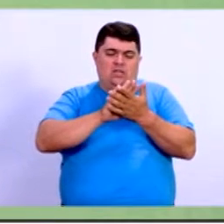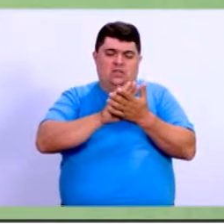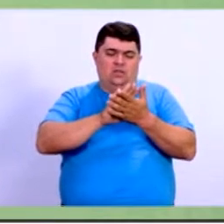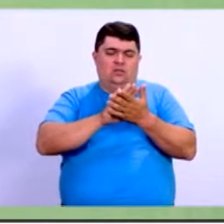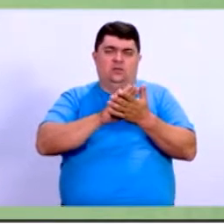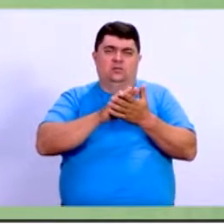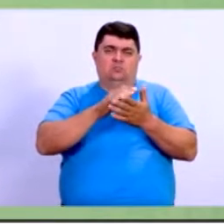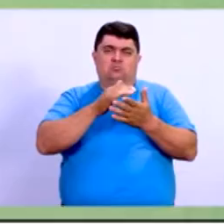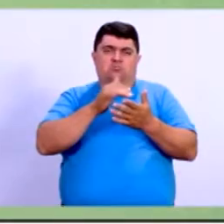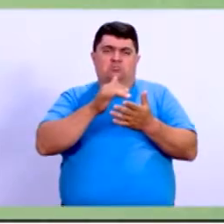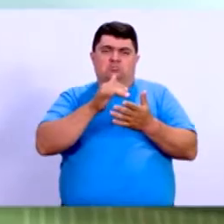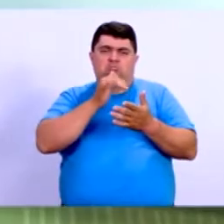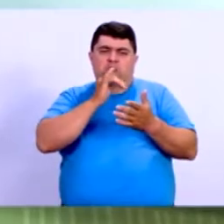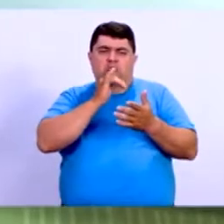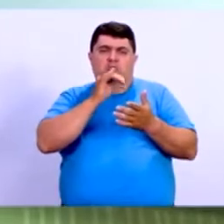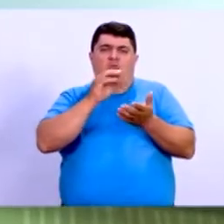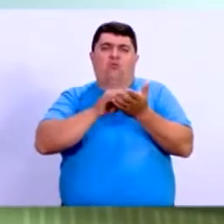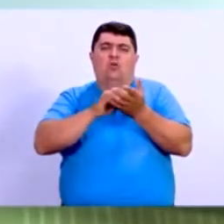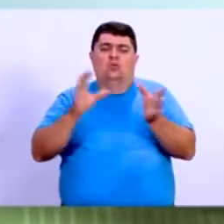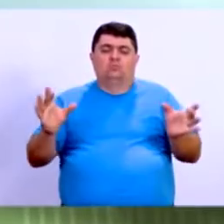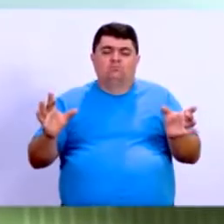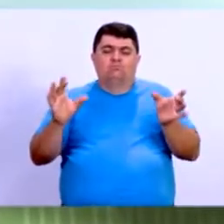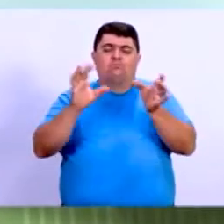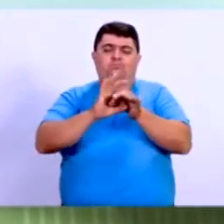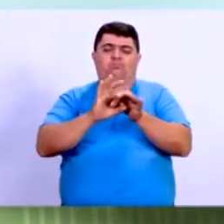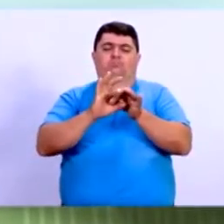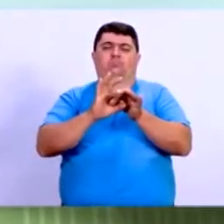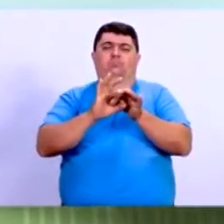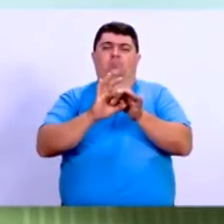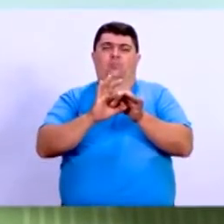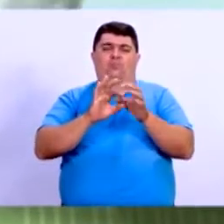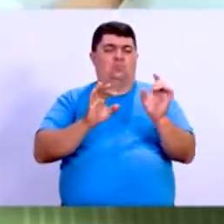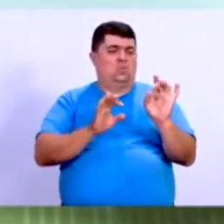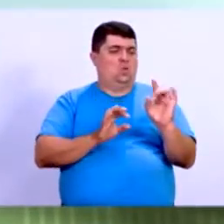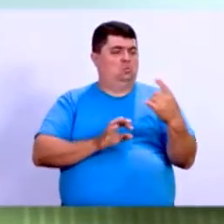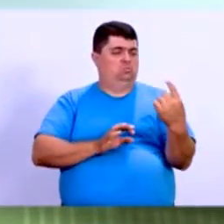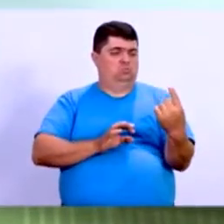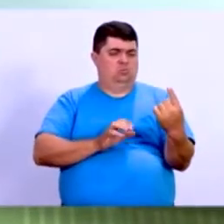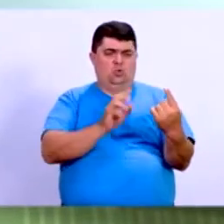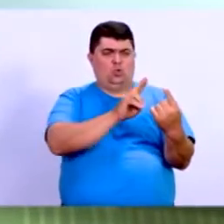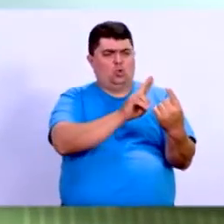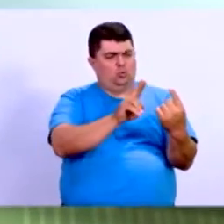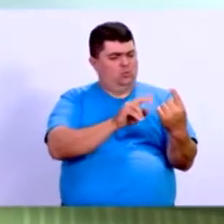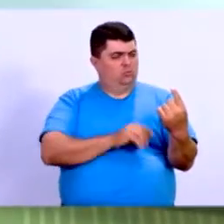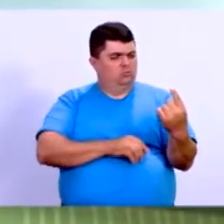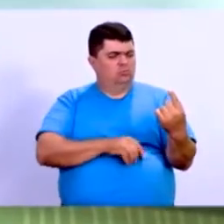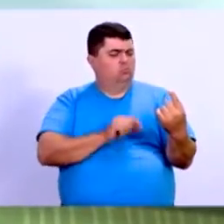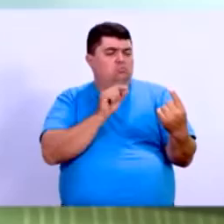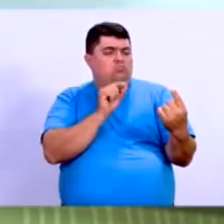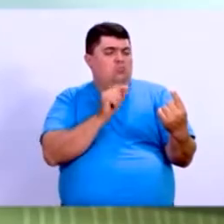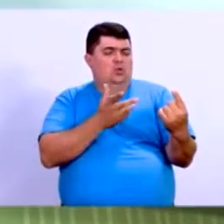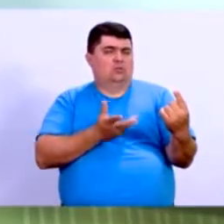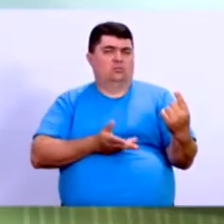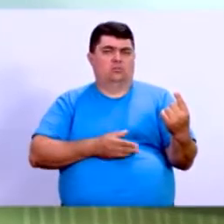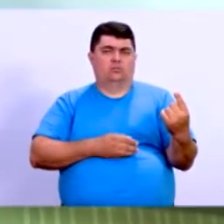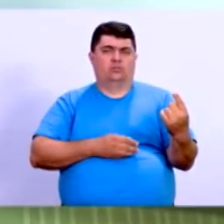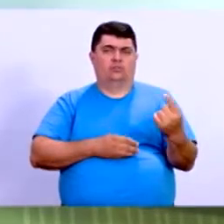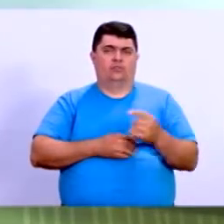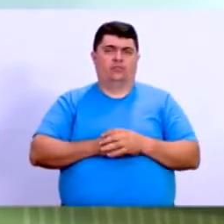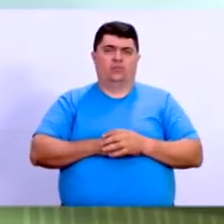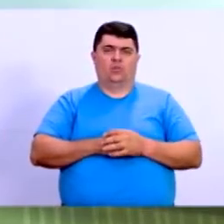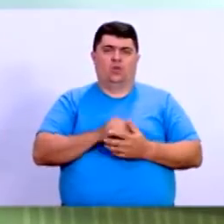vida real, certo? Mas que eles sozinhos, eles não significam nada, tá? Por exemplo, um nome de uma